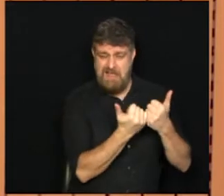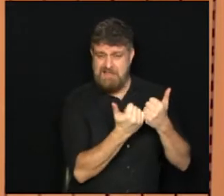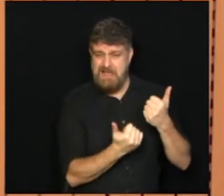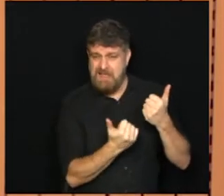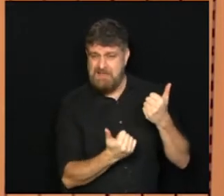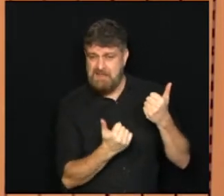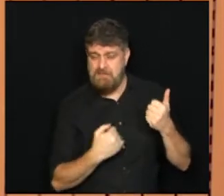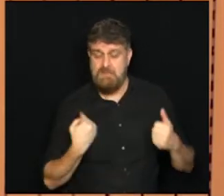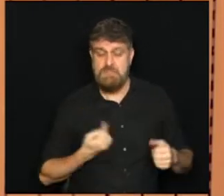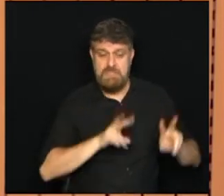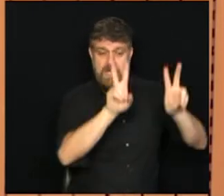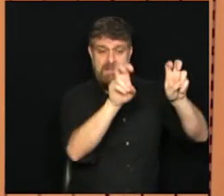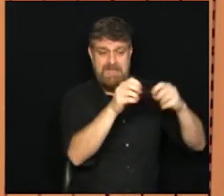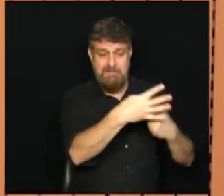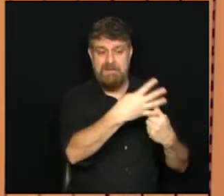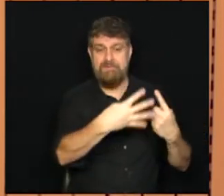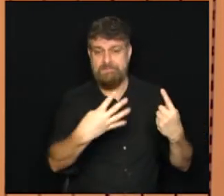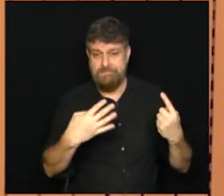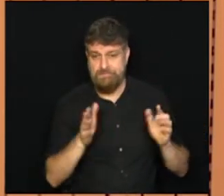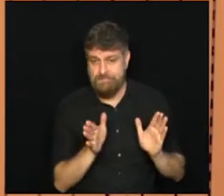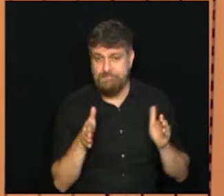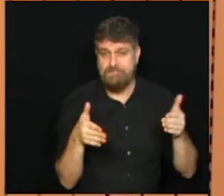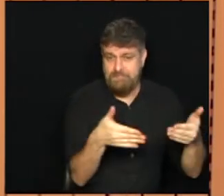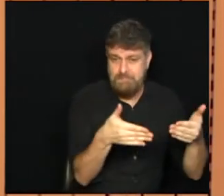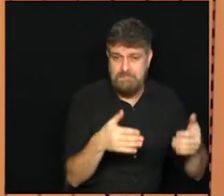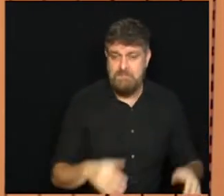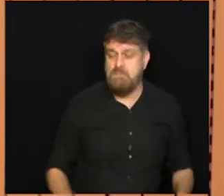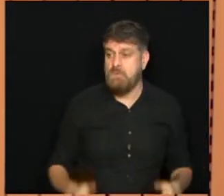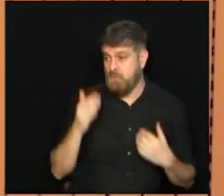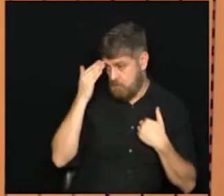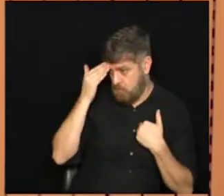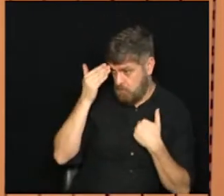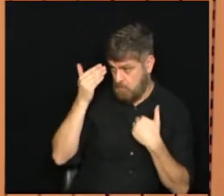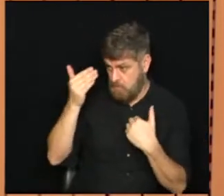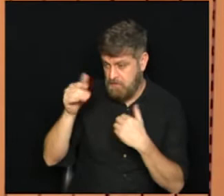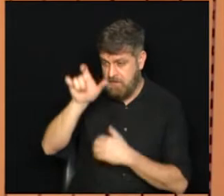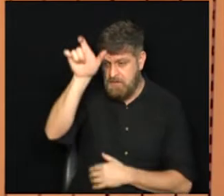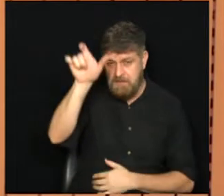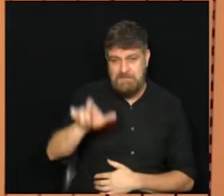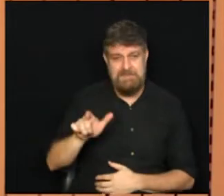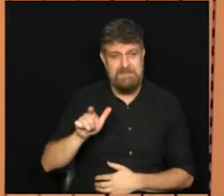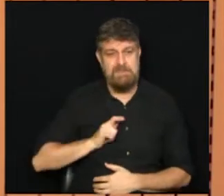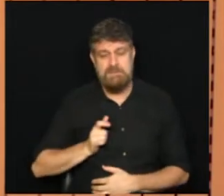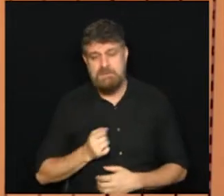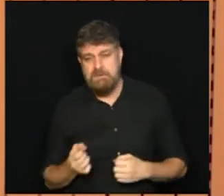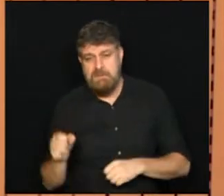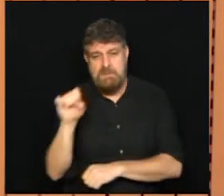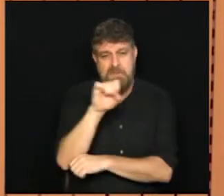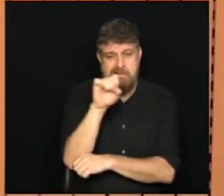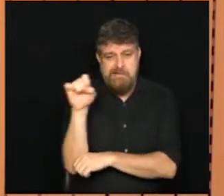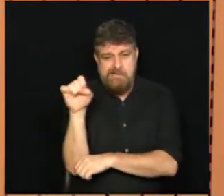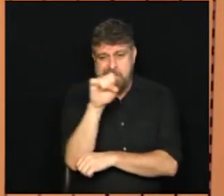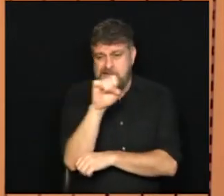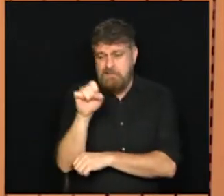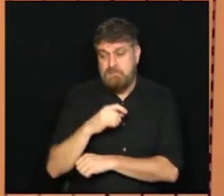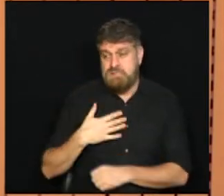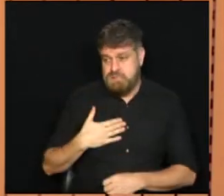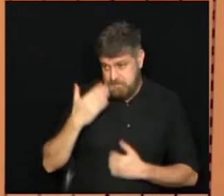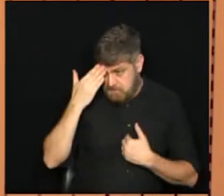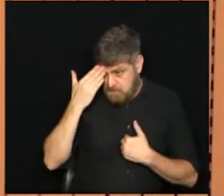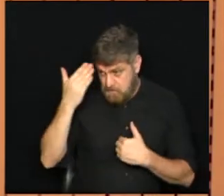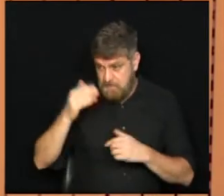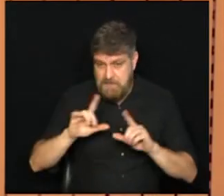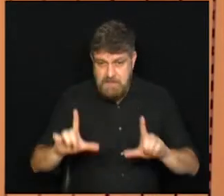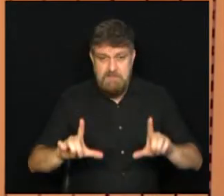pauta LGBT. Emídio, muitíssimo obrigada pela sua participação. Eu sei que você está correndo, está em trânsito, mas muito obrigada por ter conseguido